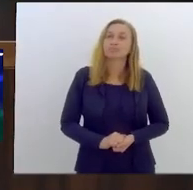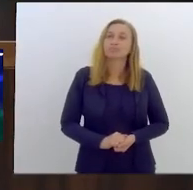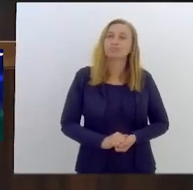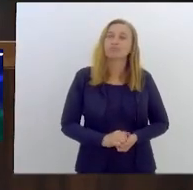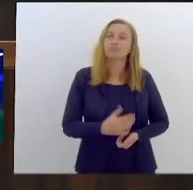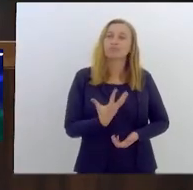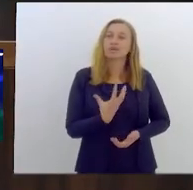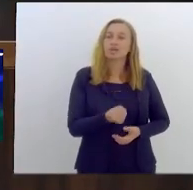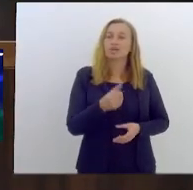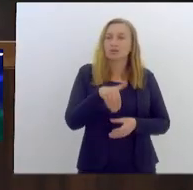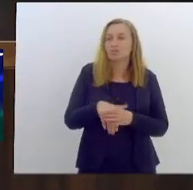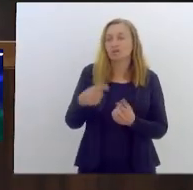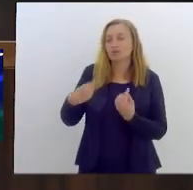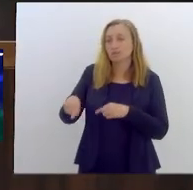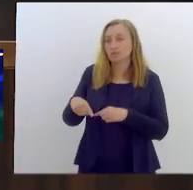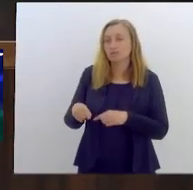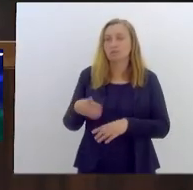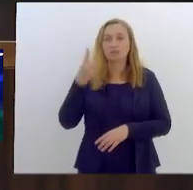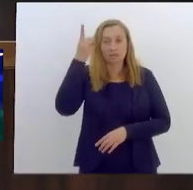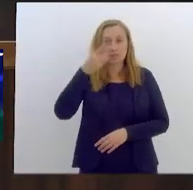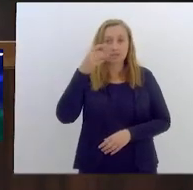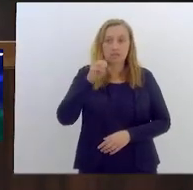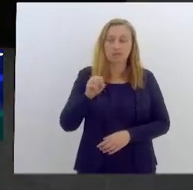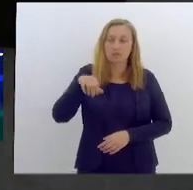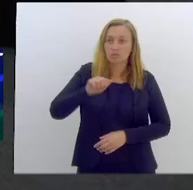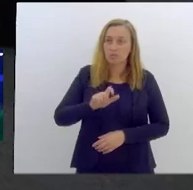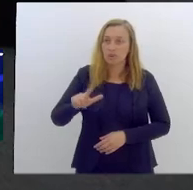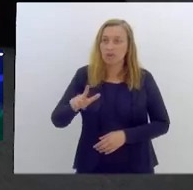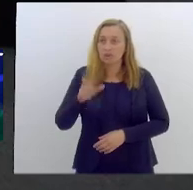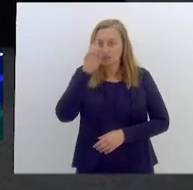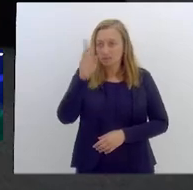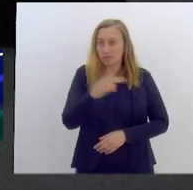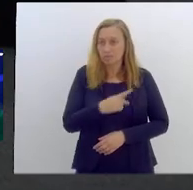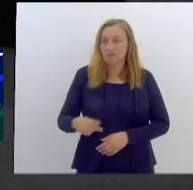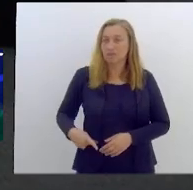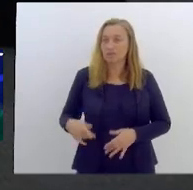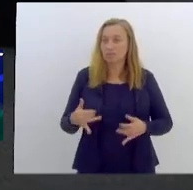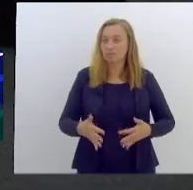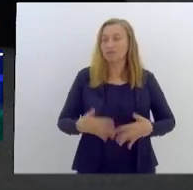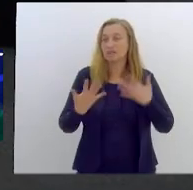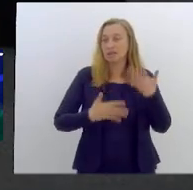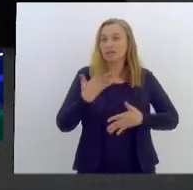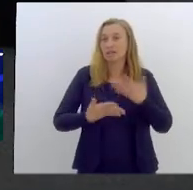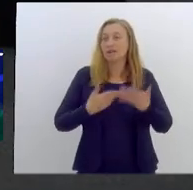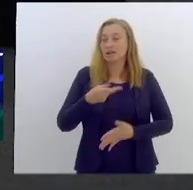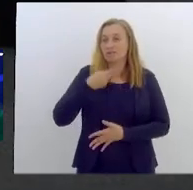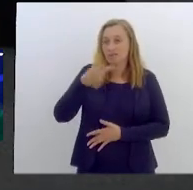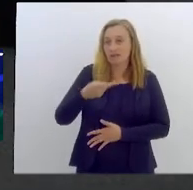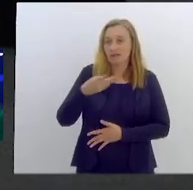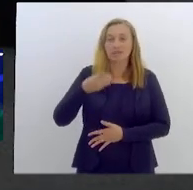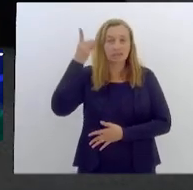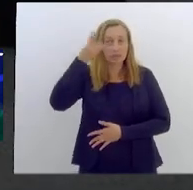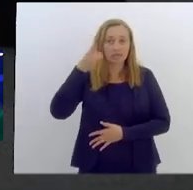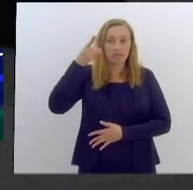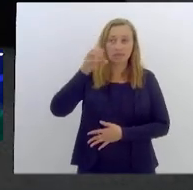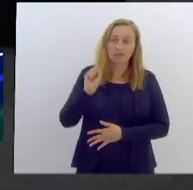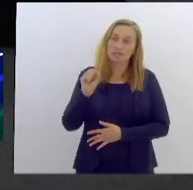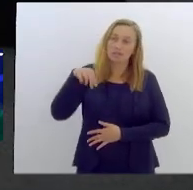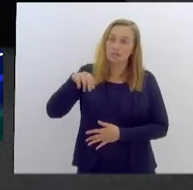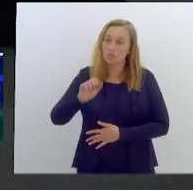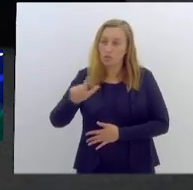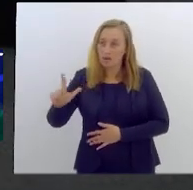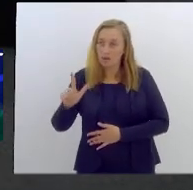Consignado aí o voto contrário, deputado Samuel Malafaia. Senhora presidente, eu me sinto contemplado nas palavras do deputado Samuel